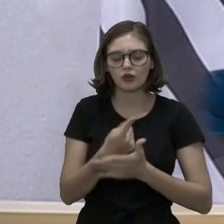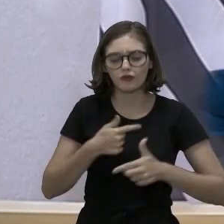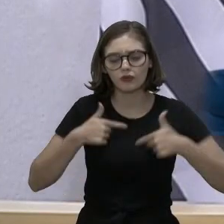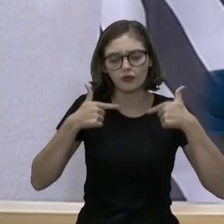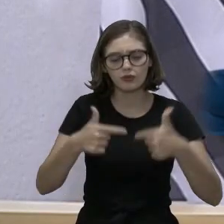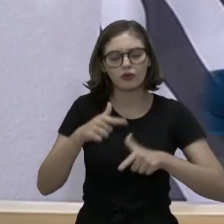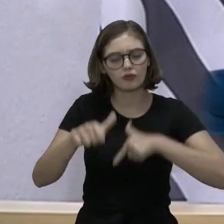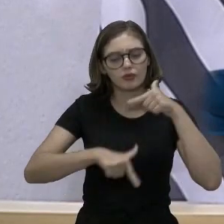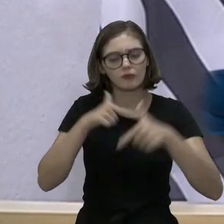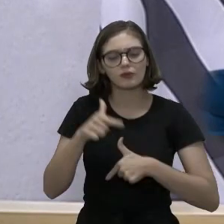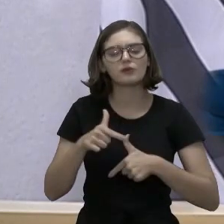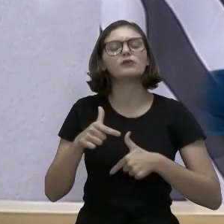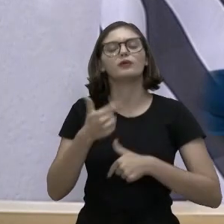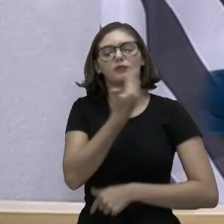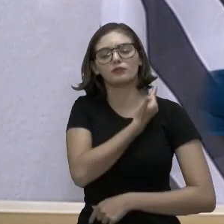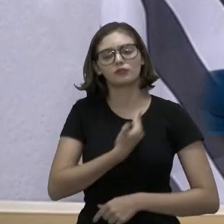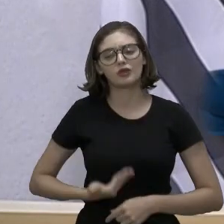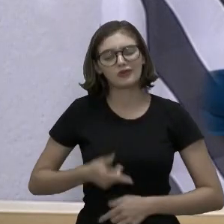eu sempre defendi.